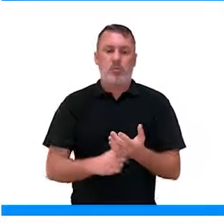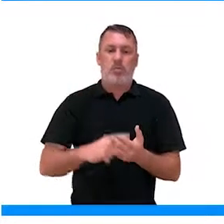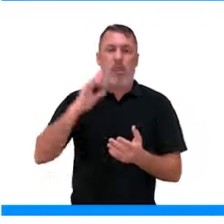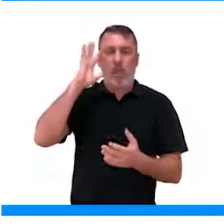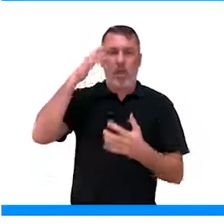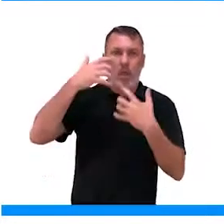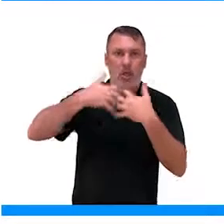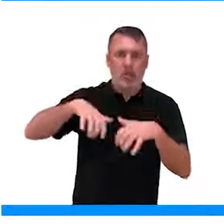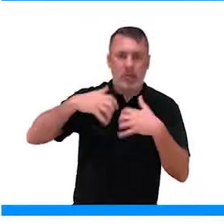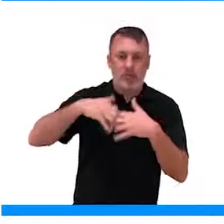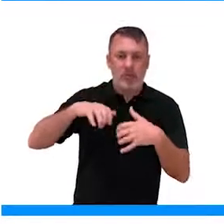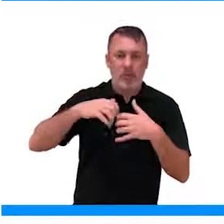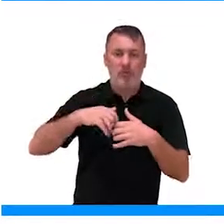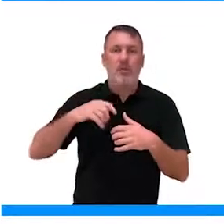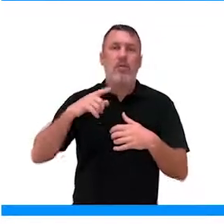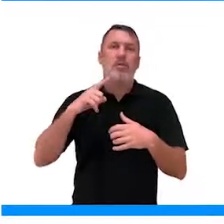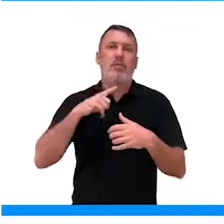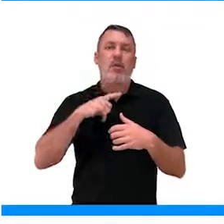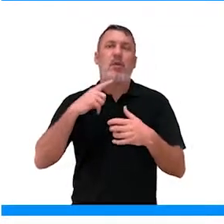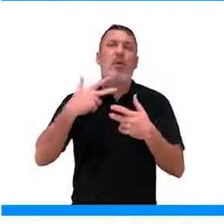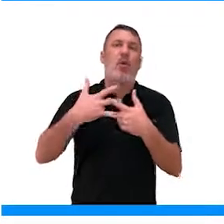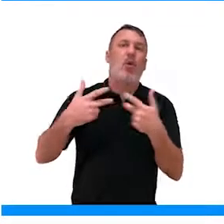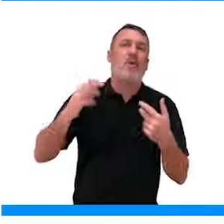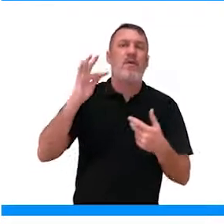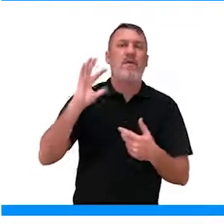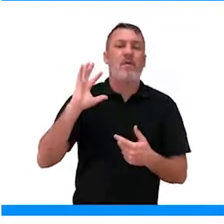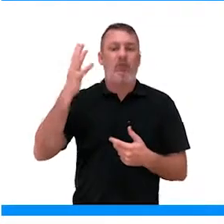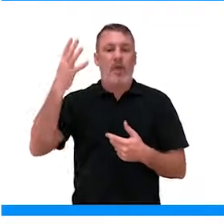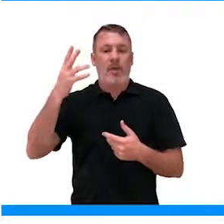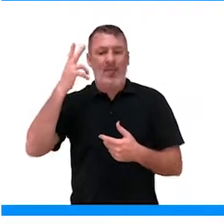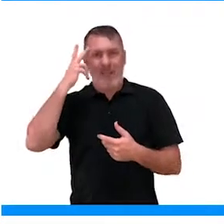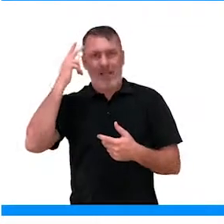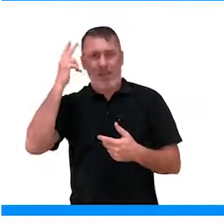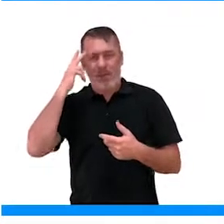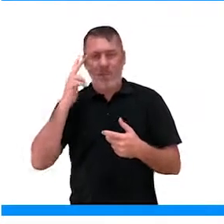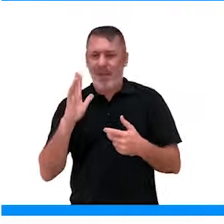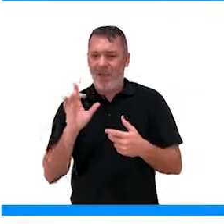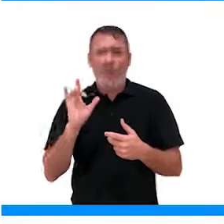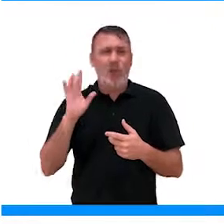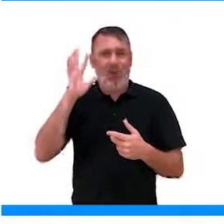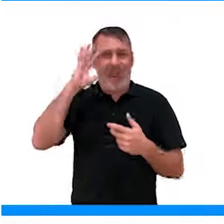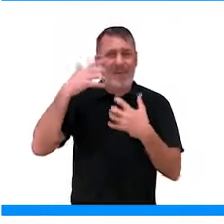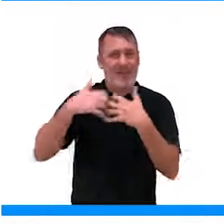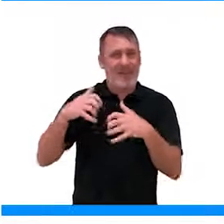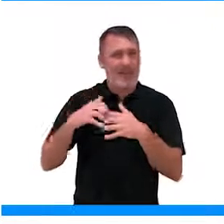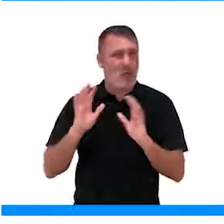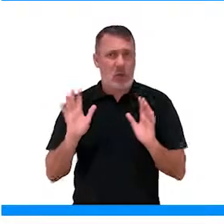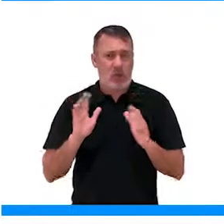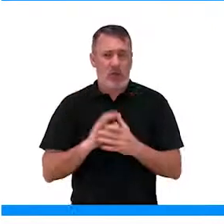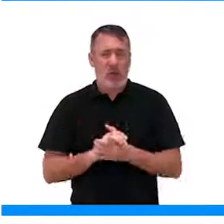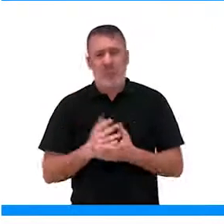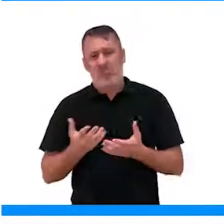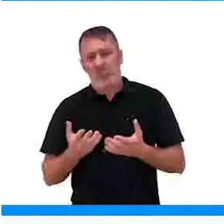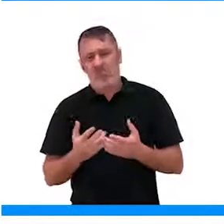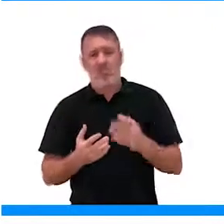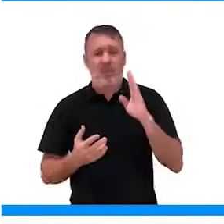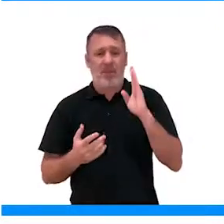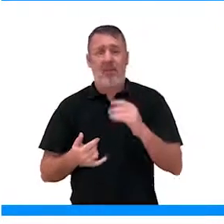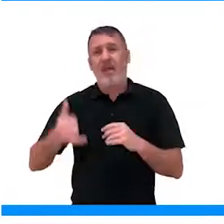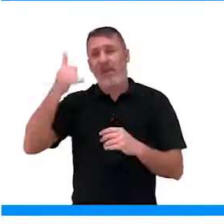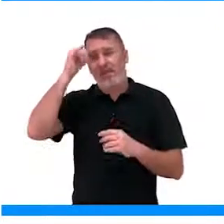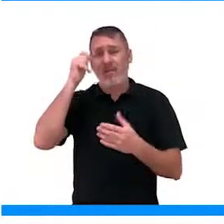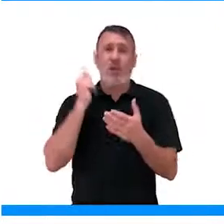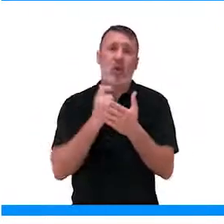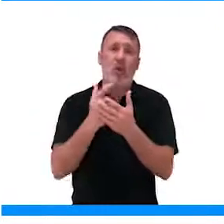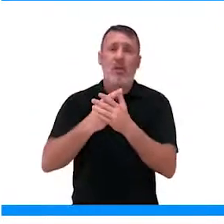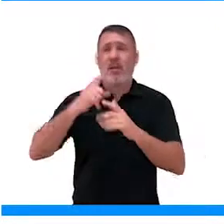fenômenos naturais. É só refletir sobre isso? Será que é uma coisa assim muito vaga, né? Ou evitar o consumo excessivo